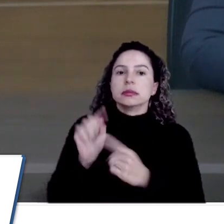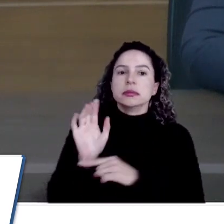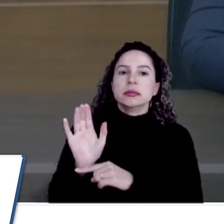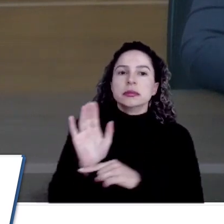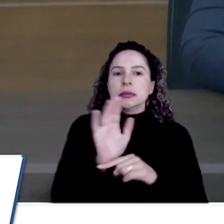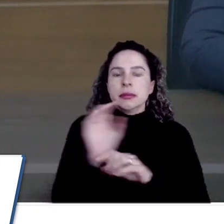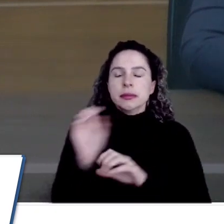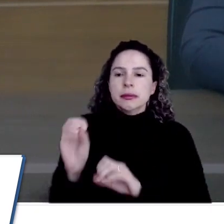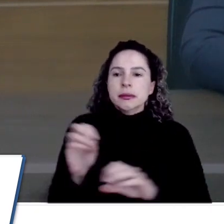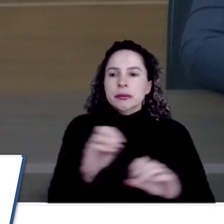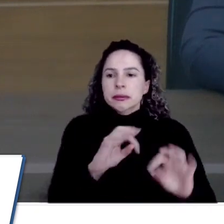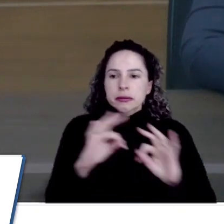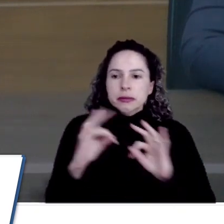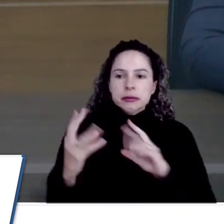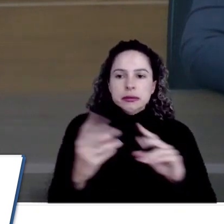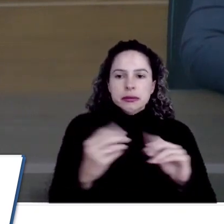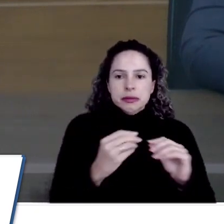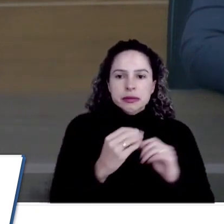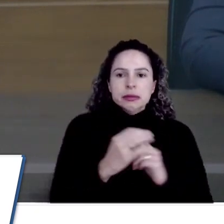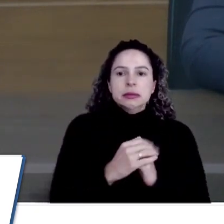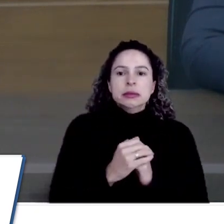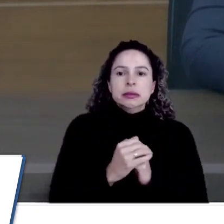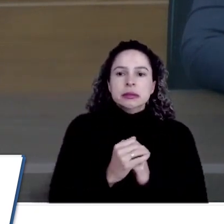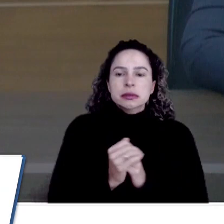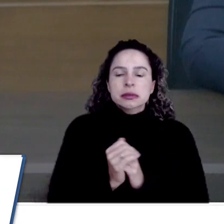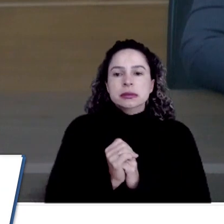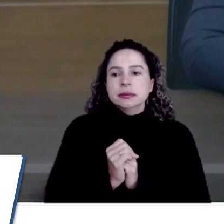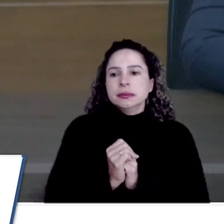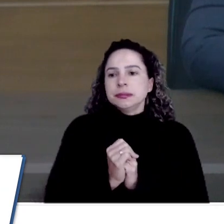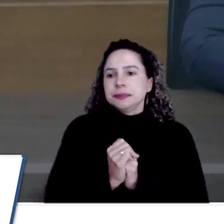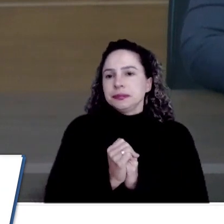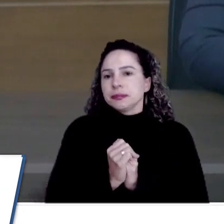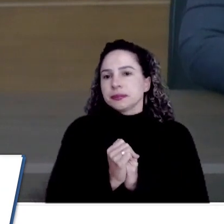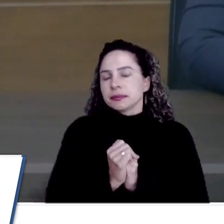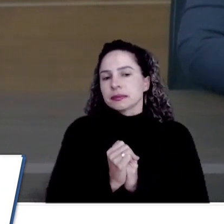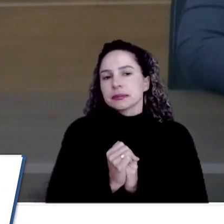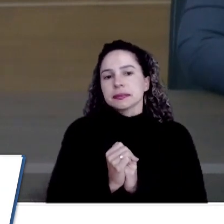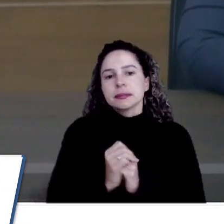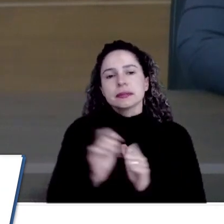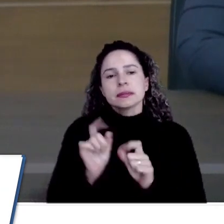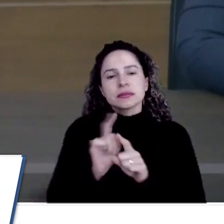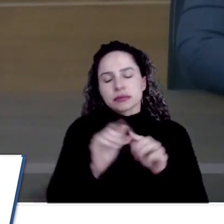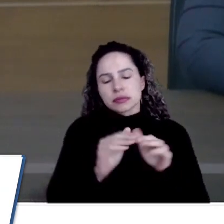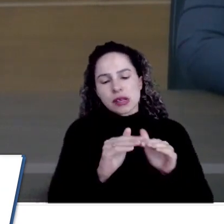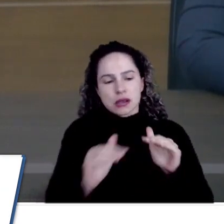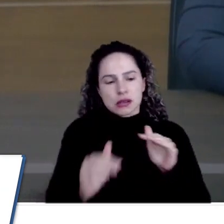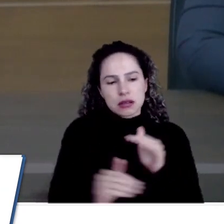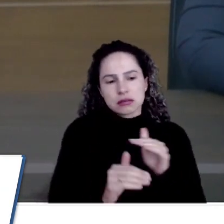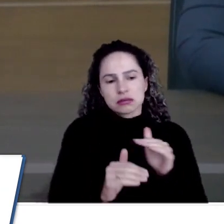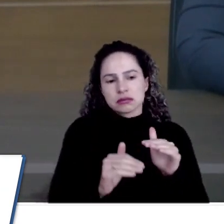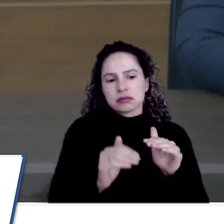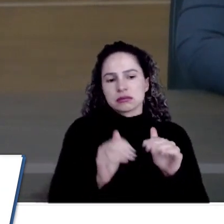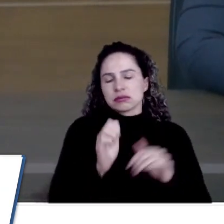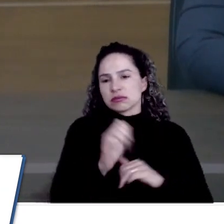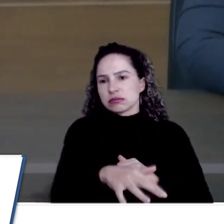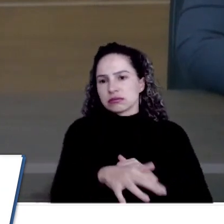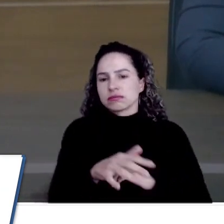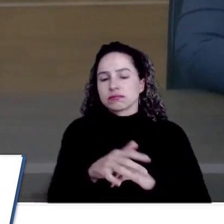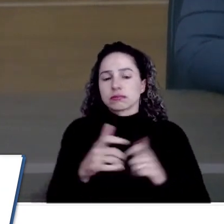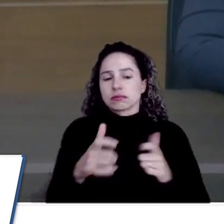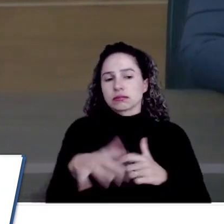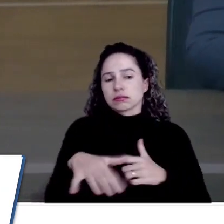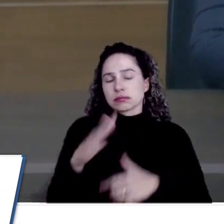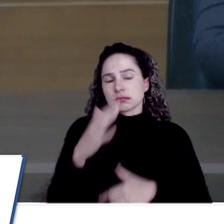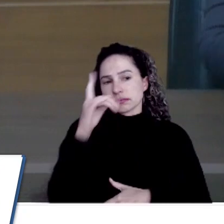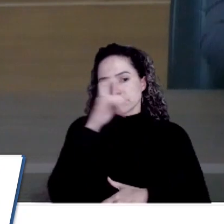todos, mesmo os mais marginalizados, em uma época de difícil translado e com muita